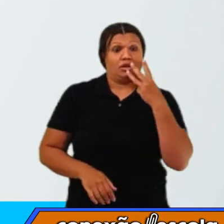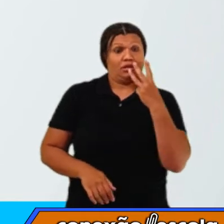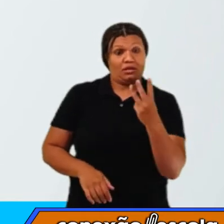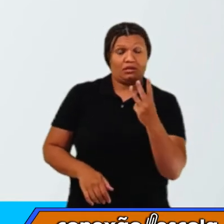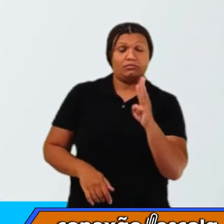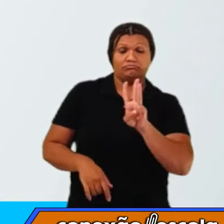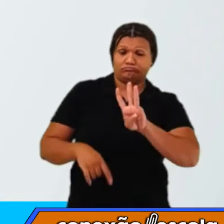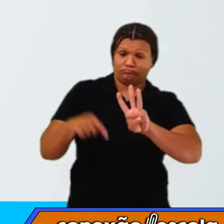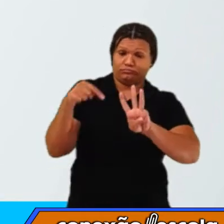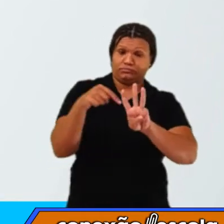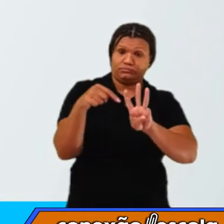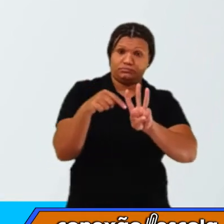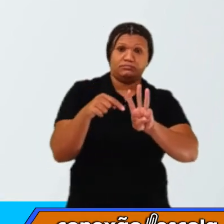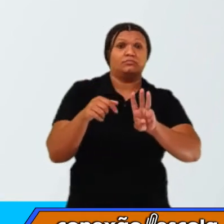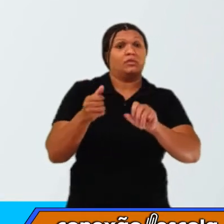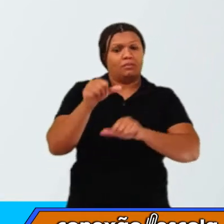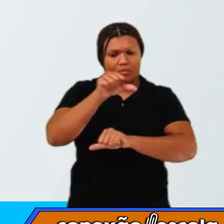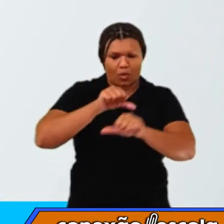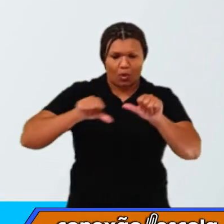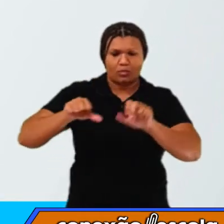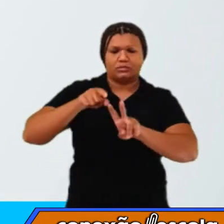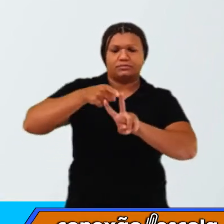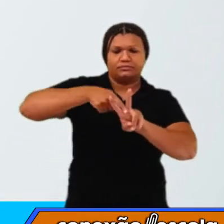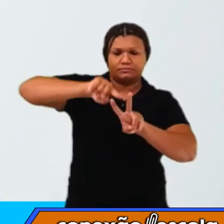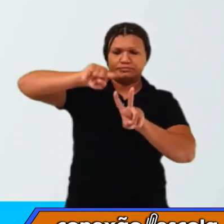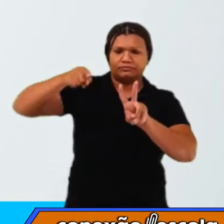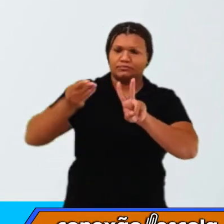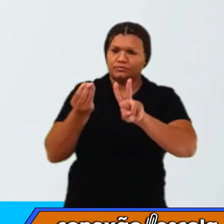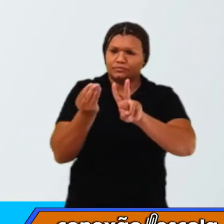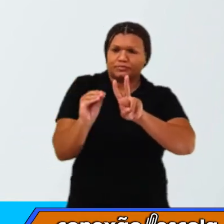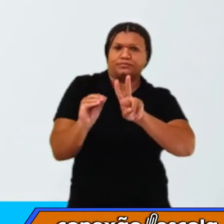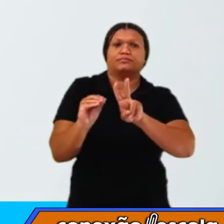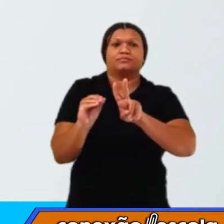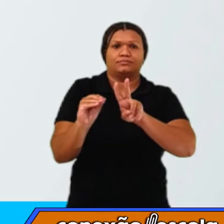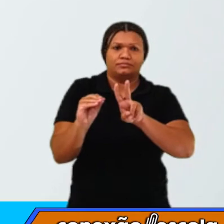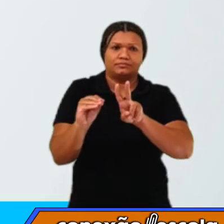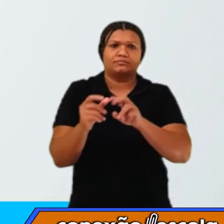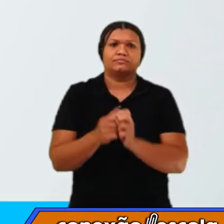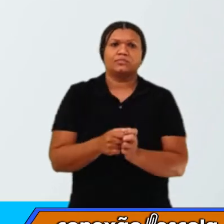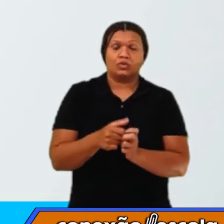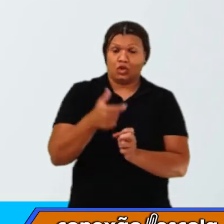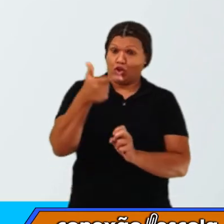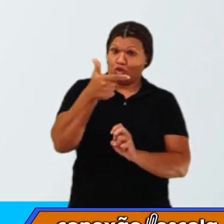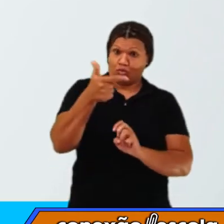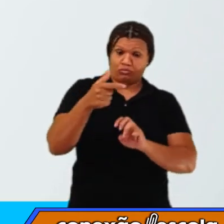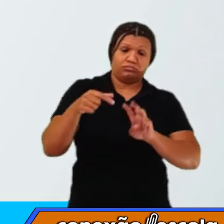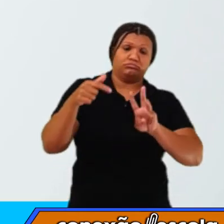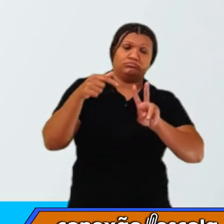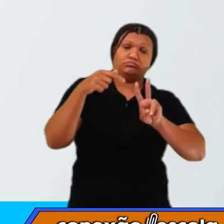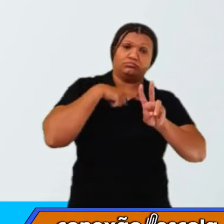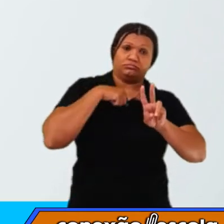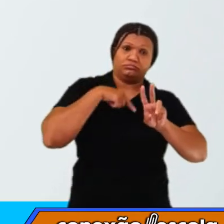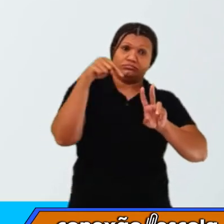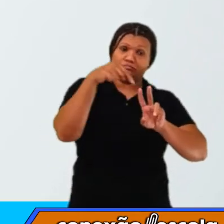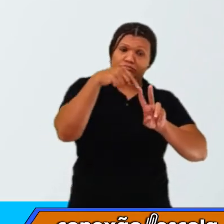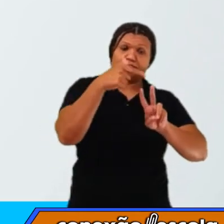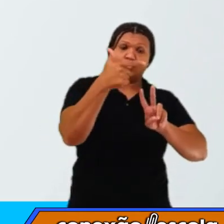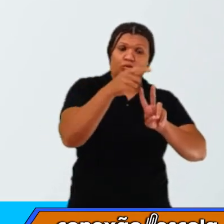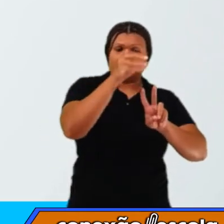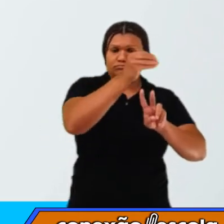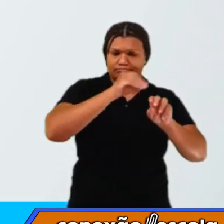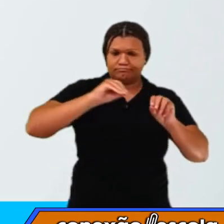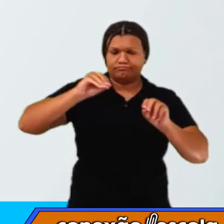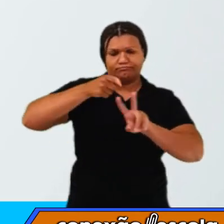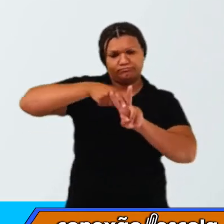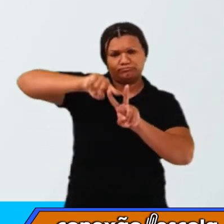sol a passar aqui por índice o dois está no numerador vai lá para dentro lá para dentro do está no